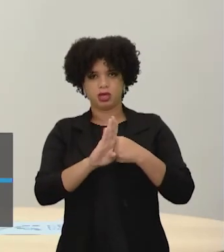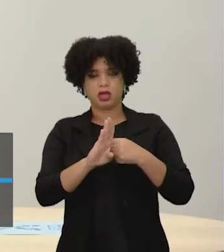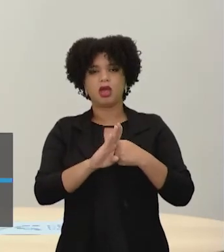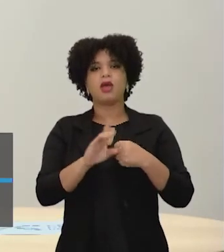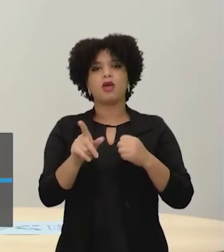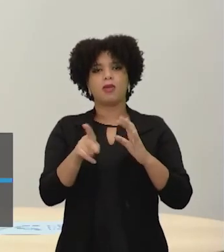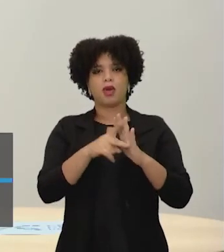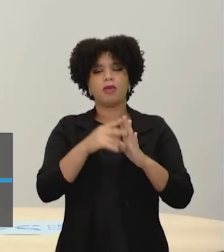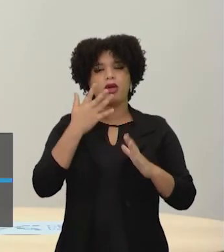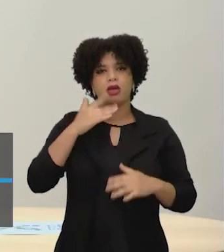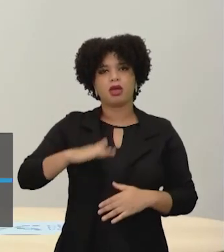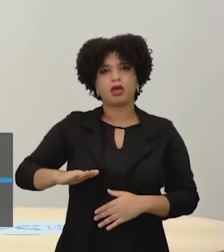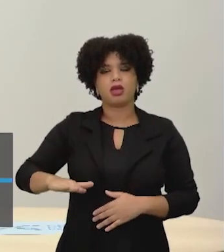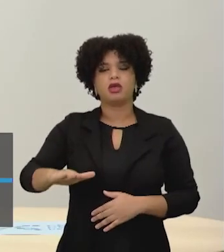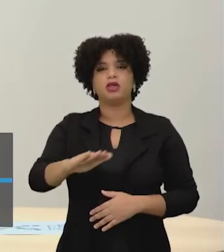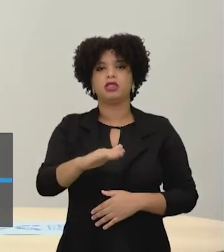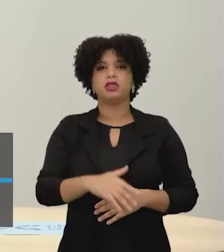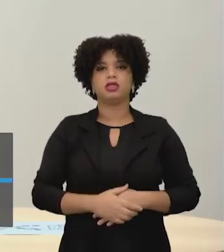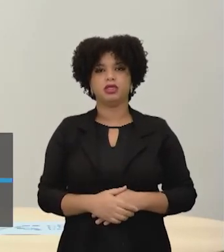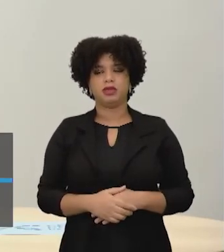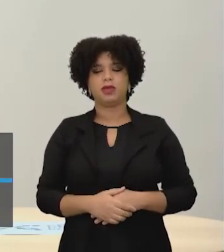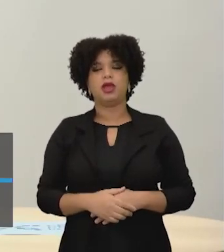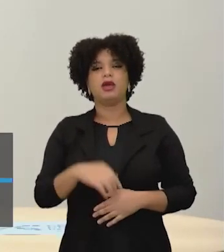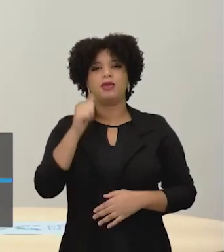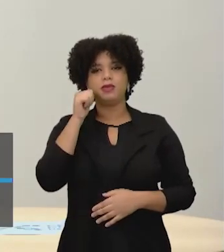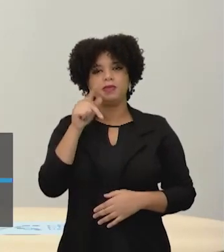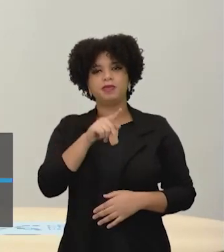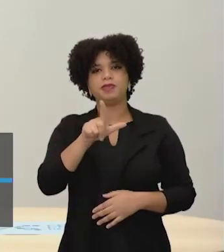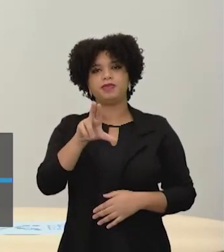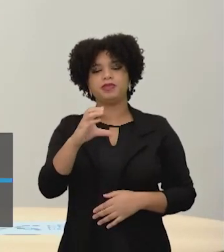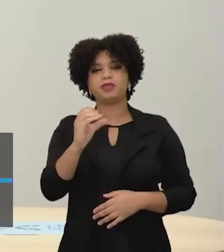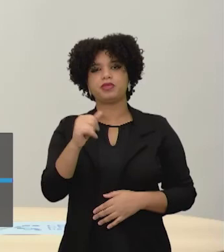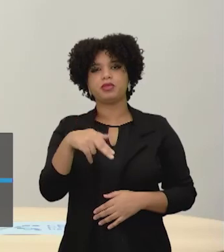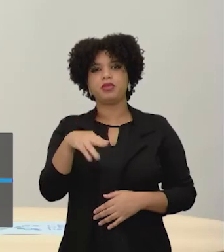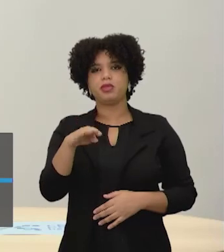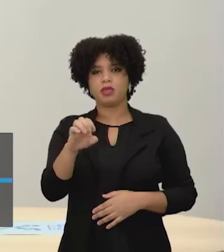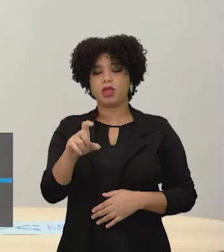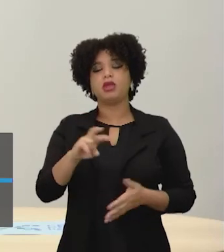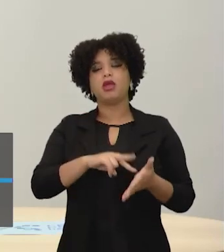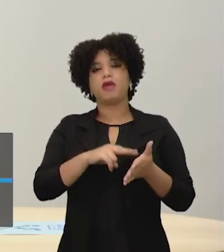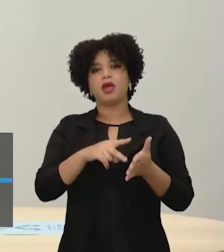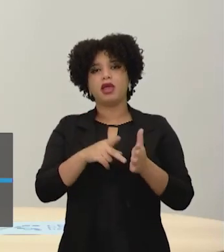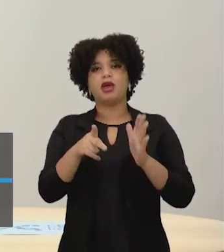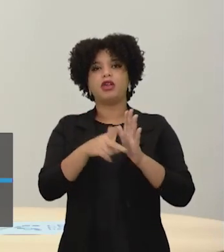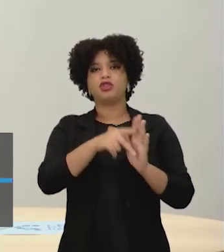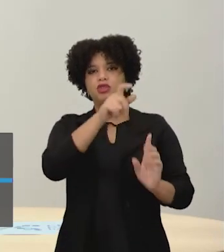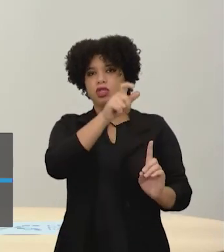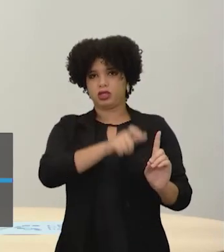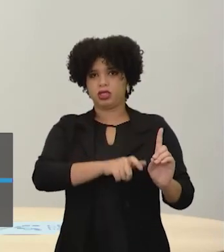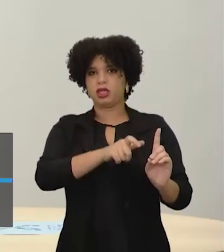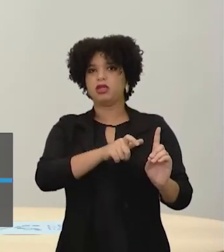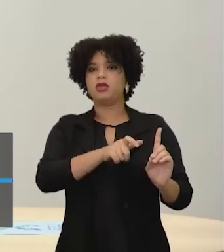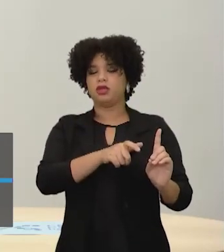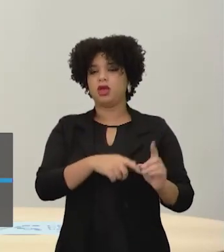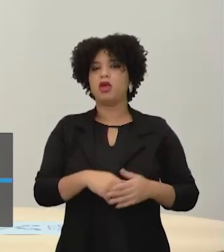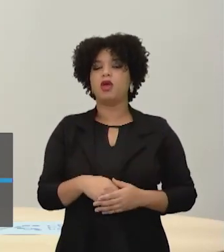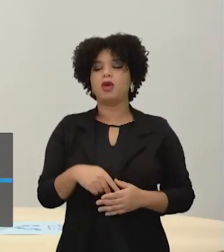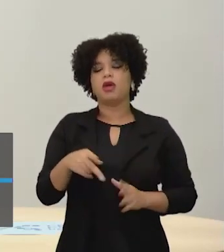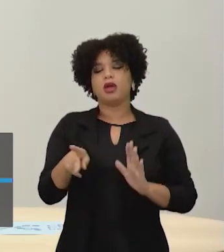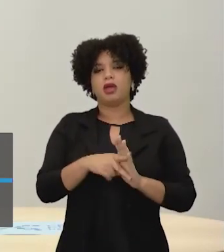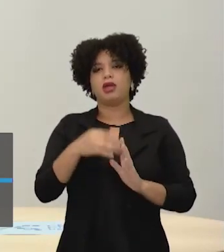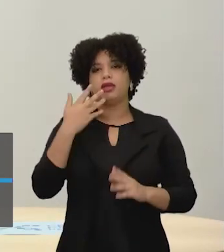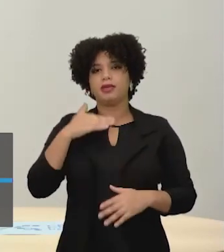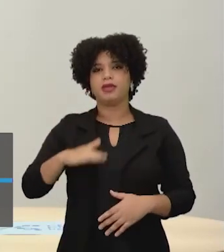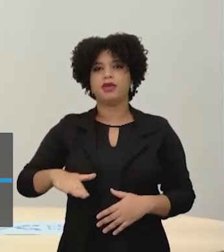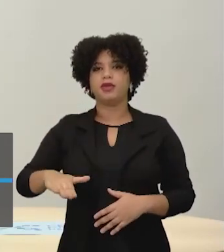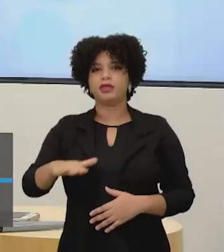a professora Luciane coloca, porque está concordando com o sujeito crianças, que também, né, está no plural. Perfeito.